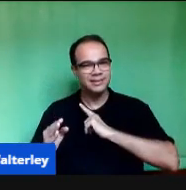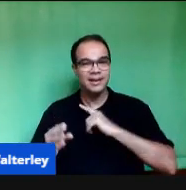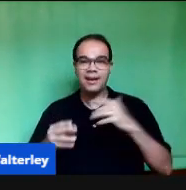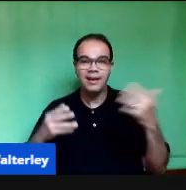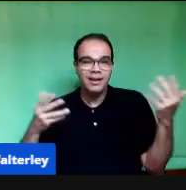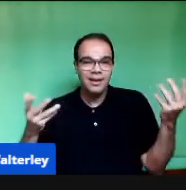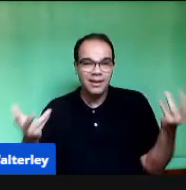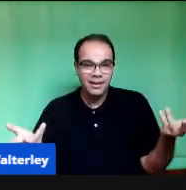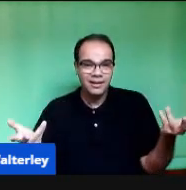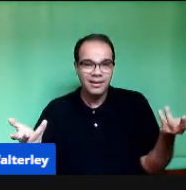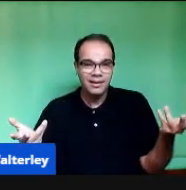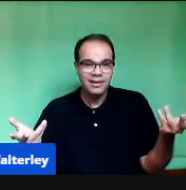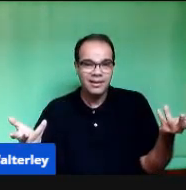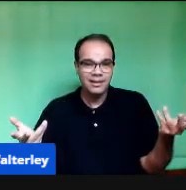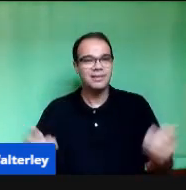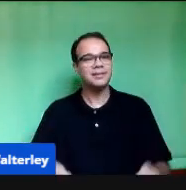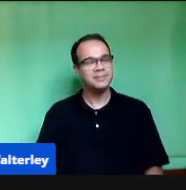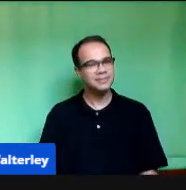esperança